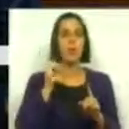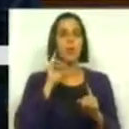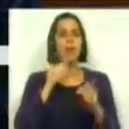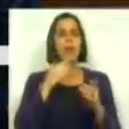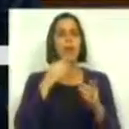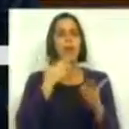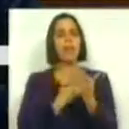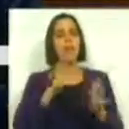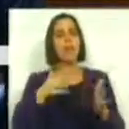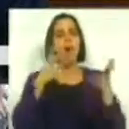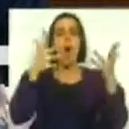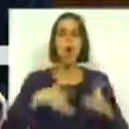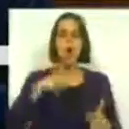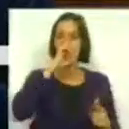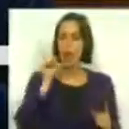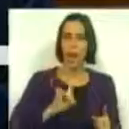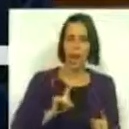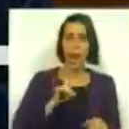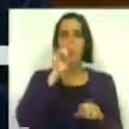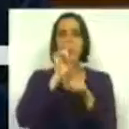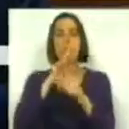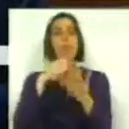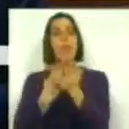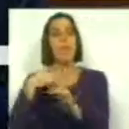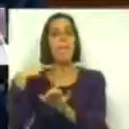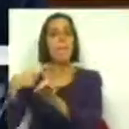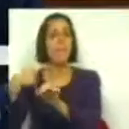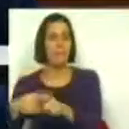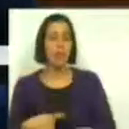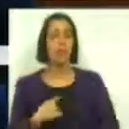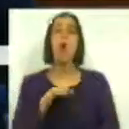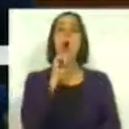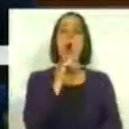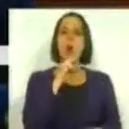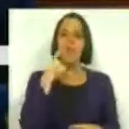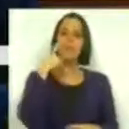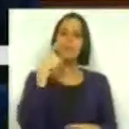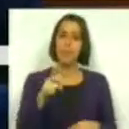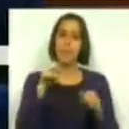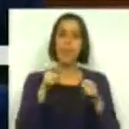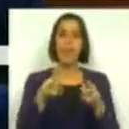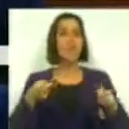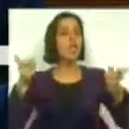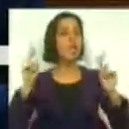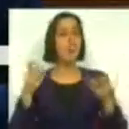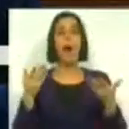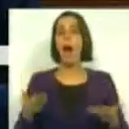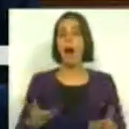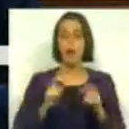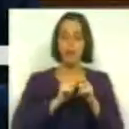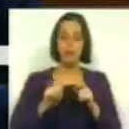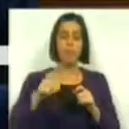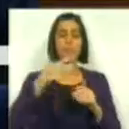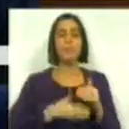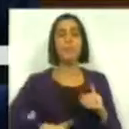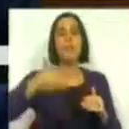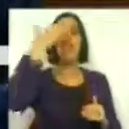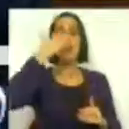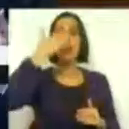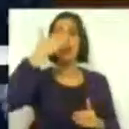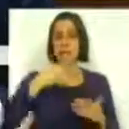desvirtuem este orçamento do Estado e, simultaneamente, o beneficiem. Teremos a oportunidade de verificar essa disponibilidade ao longo dos